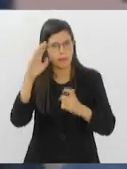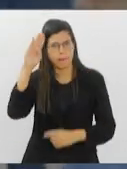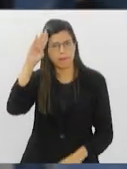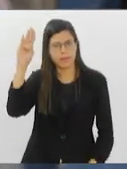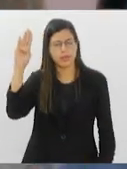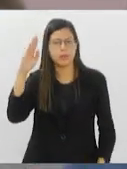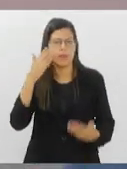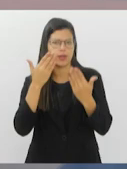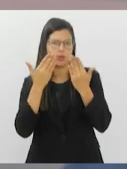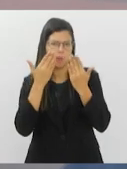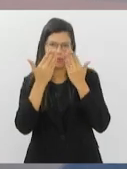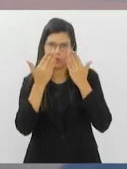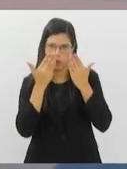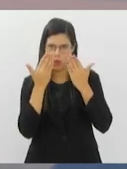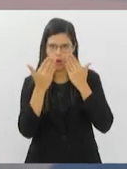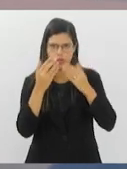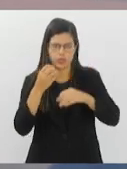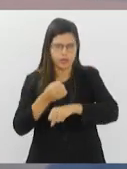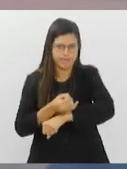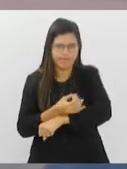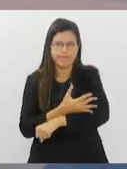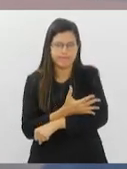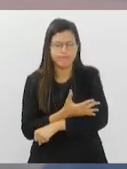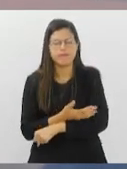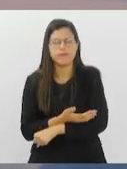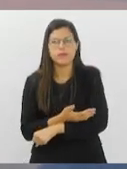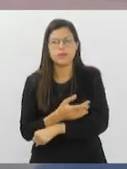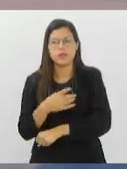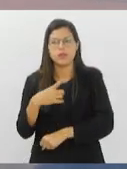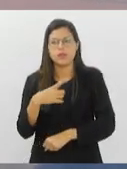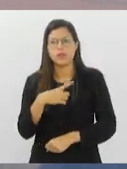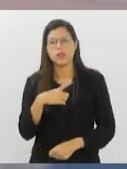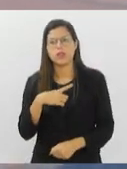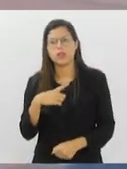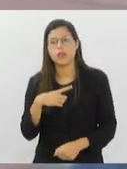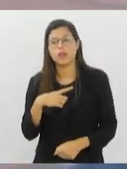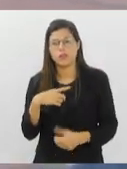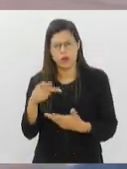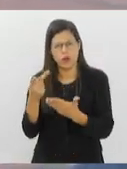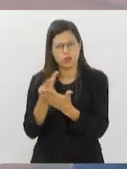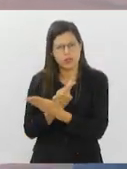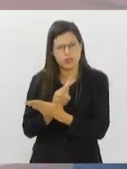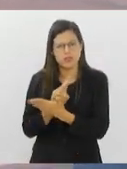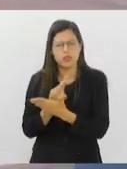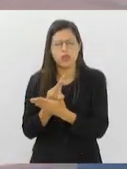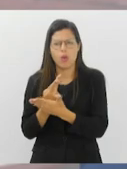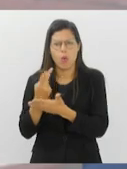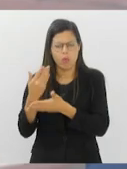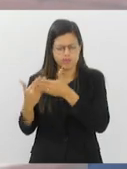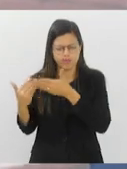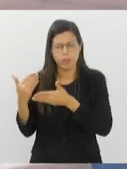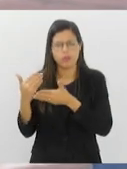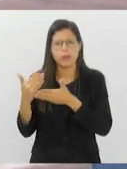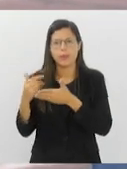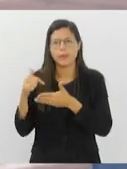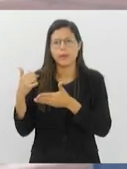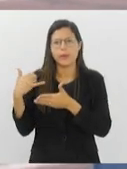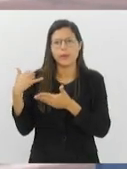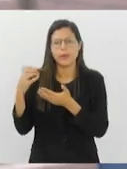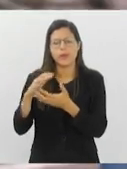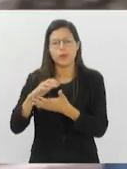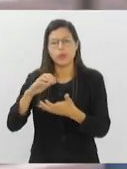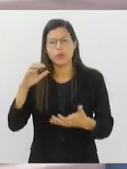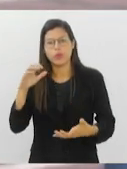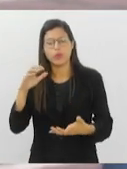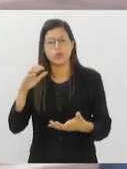principalmente psicológica, né? E temos um recente caso com um idoso que